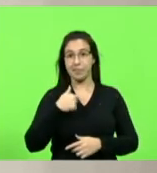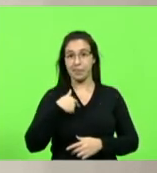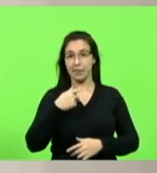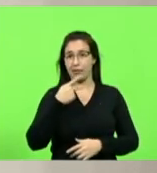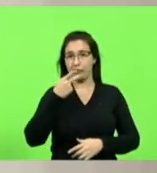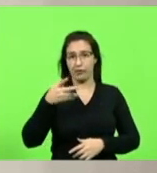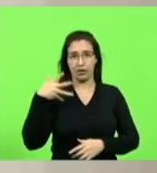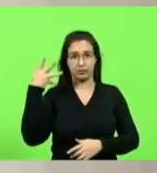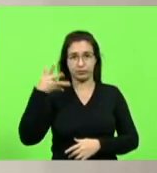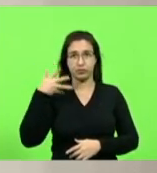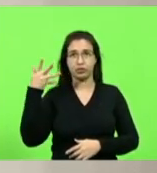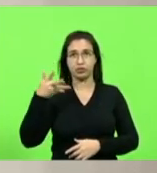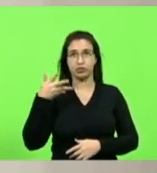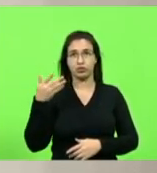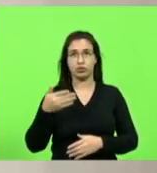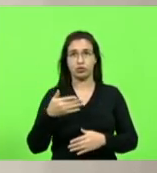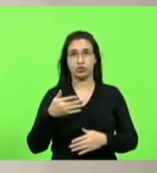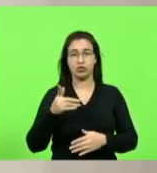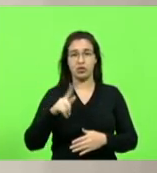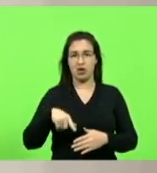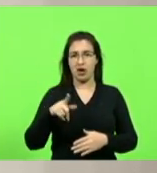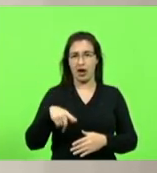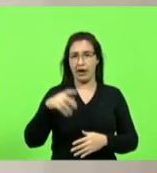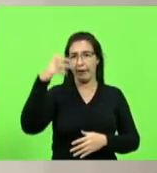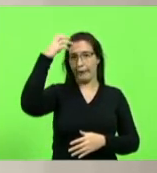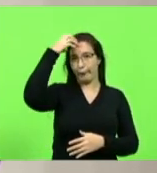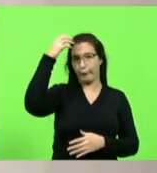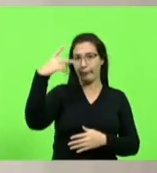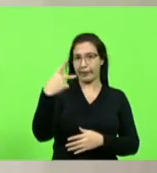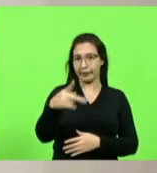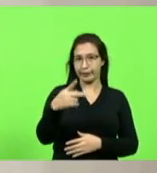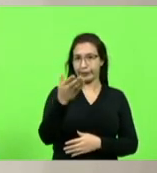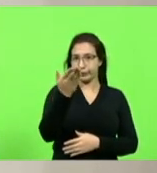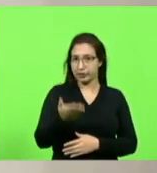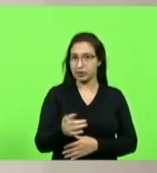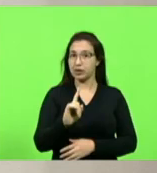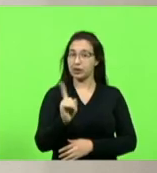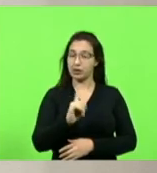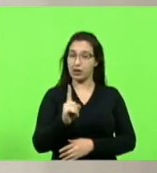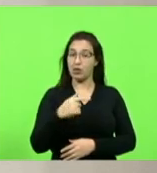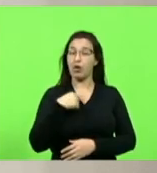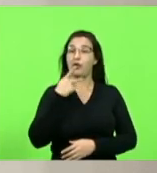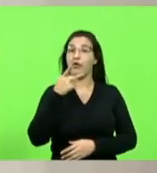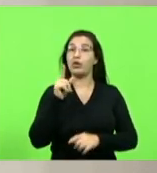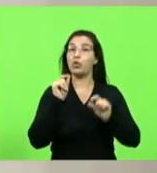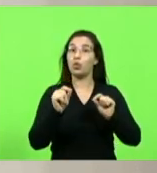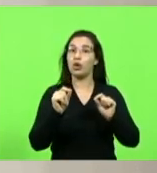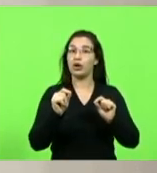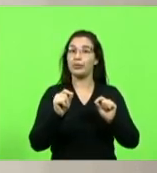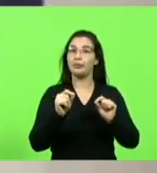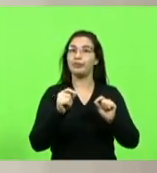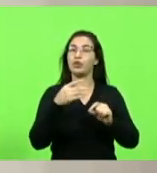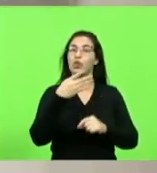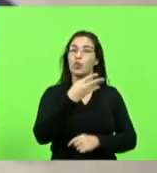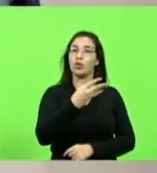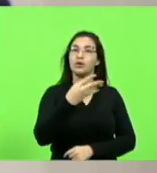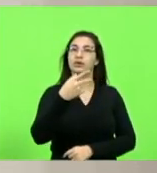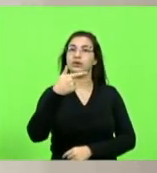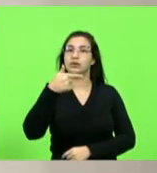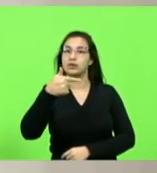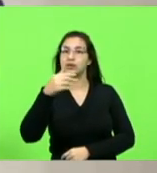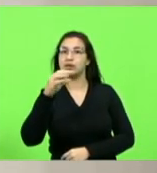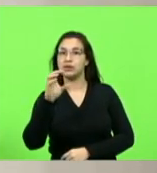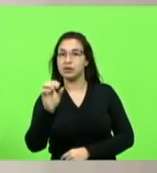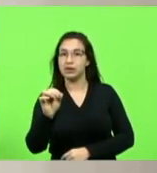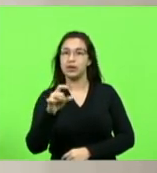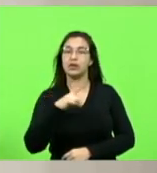deputado João Amin, essa conta em Vossa Excelência. Eu estou falando que a 470 tem pressa.